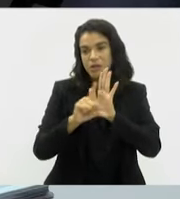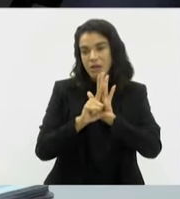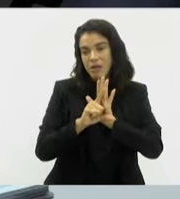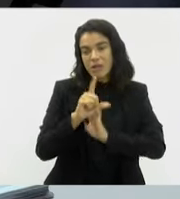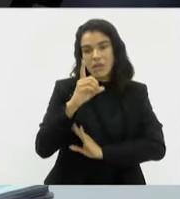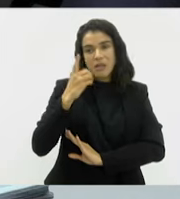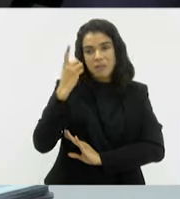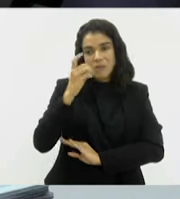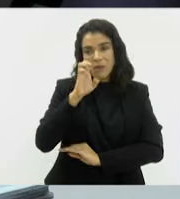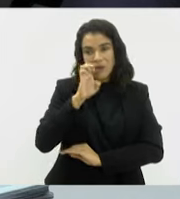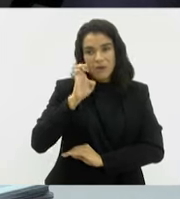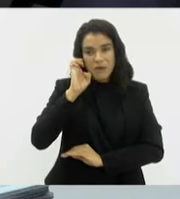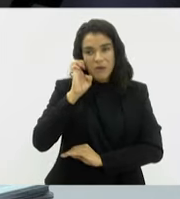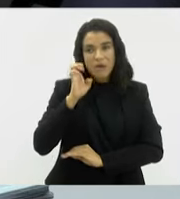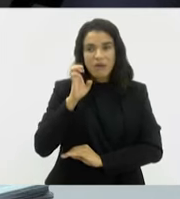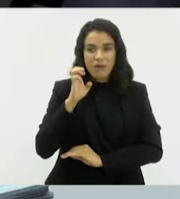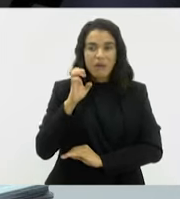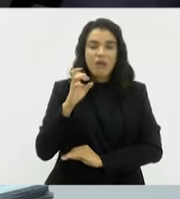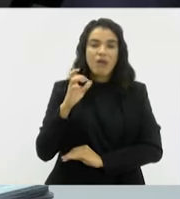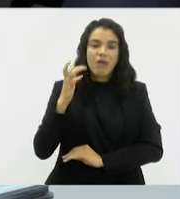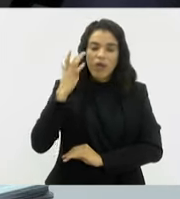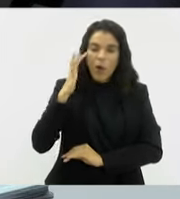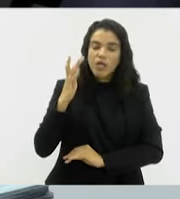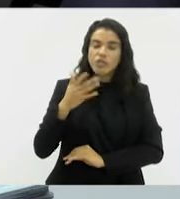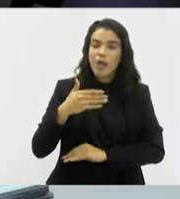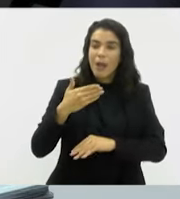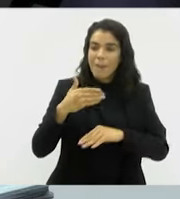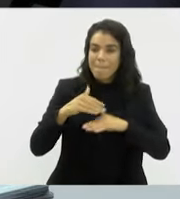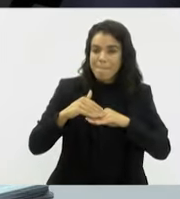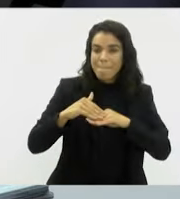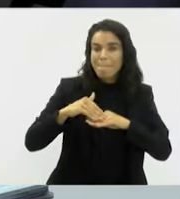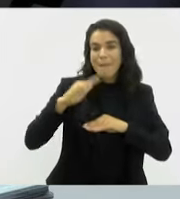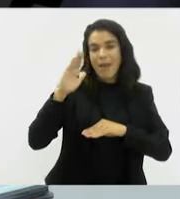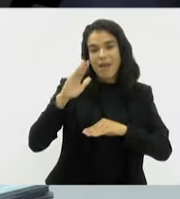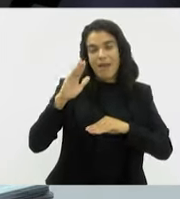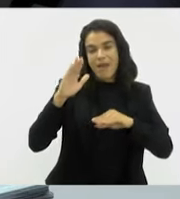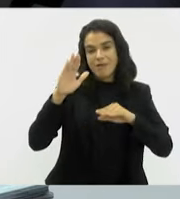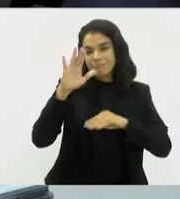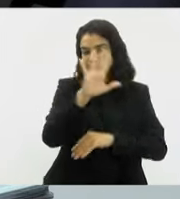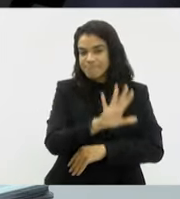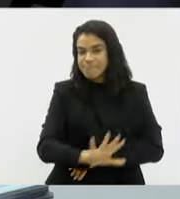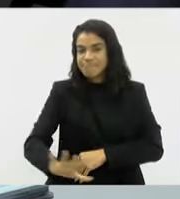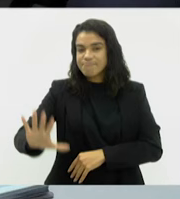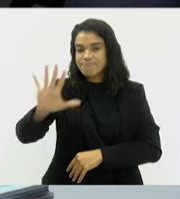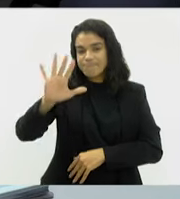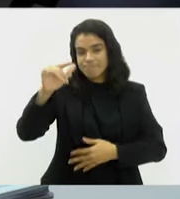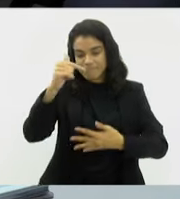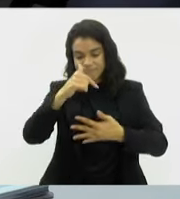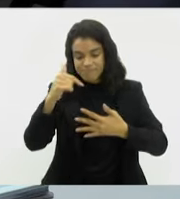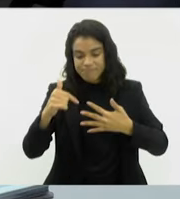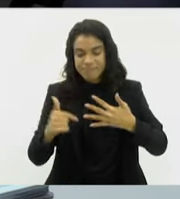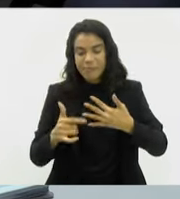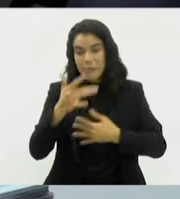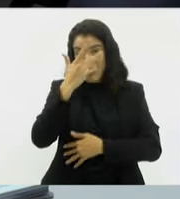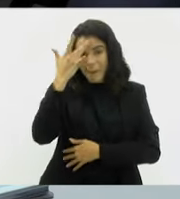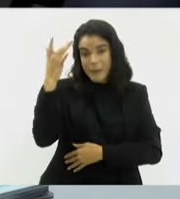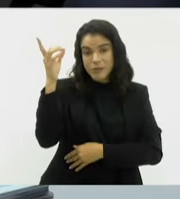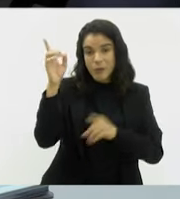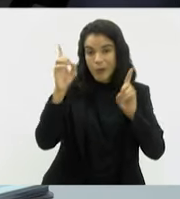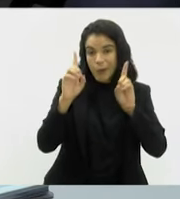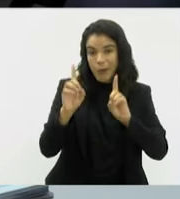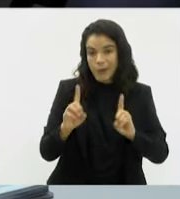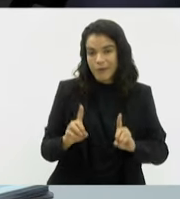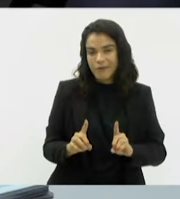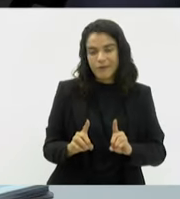deputada Élica. Eu acho que ela trata de uma maneira mais genérica de todas as questões, né, de pessoas com deficiência,